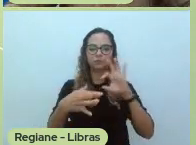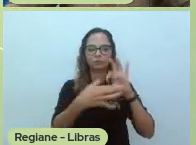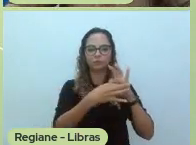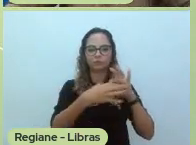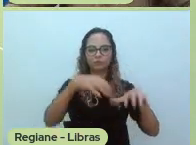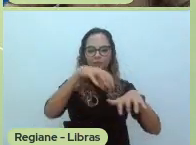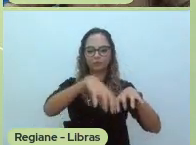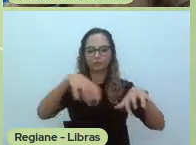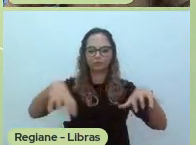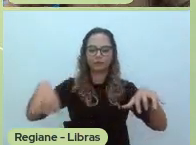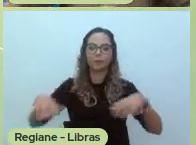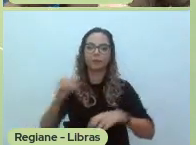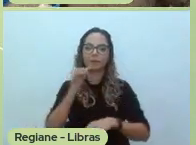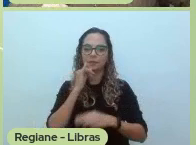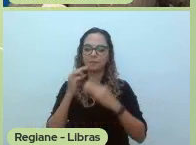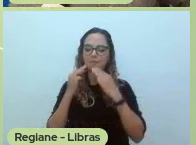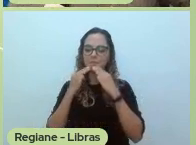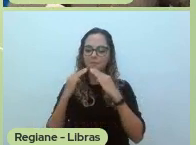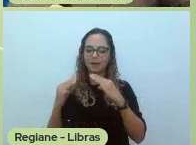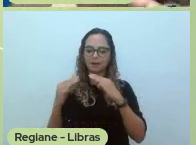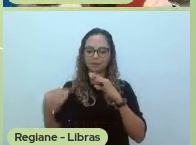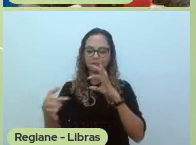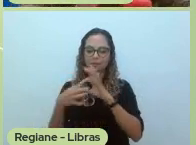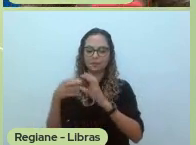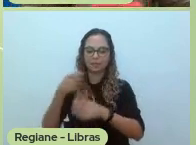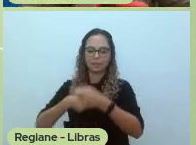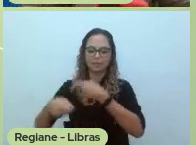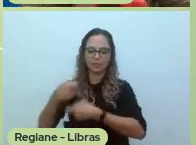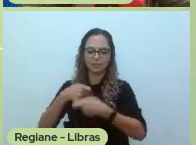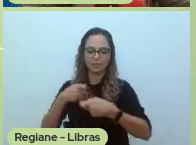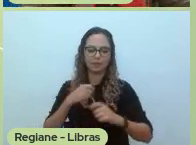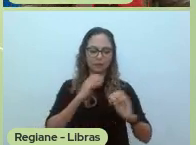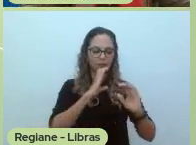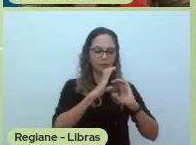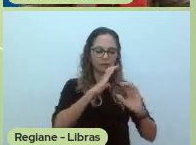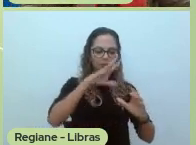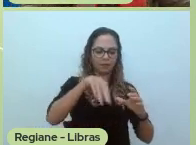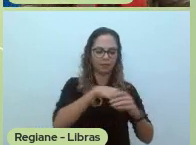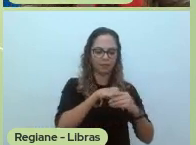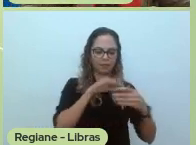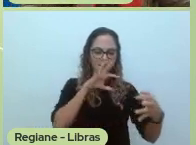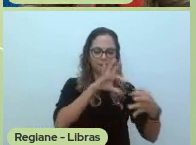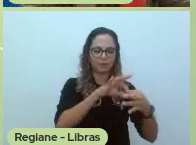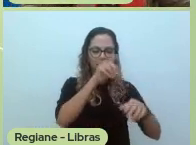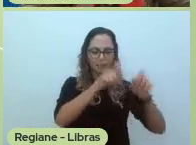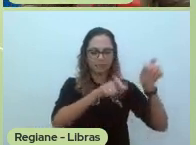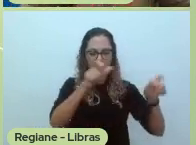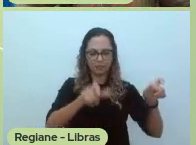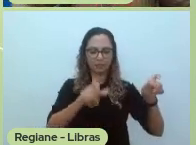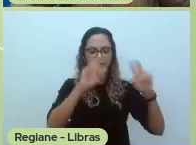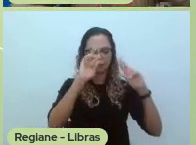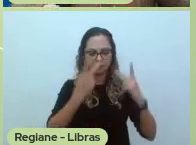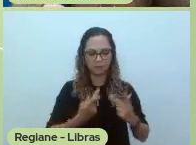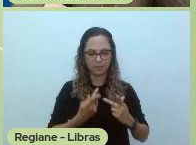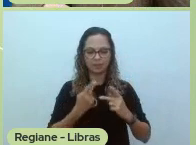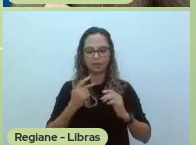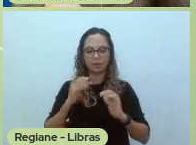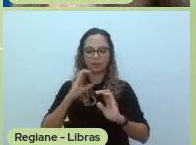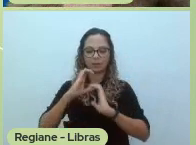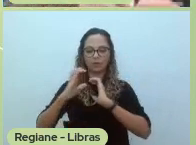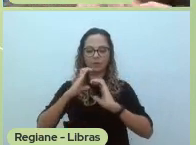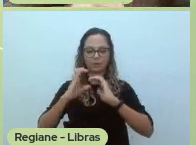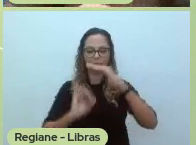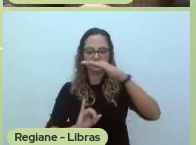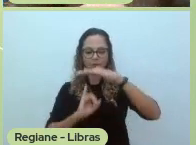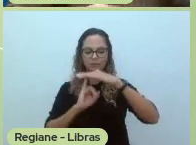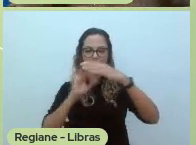o marketing está ligado ao negócio, a comunicação interna está ligada a pessoas, a comunicação institucional está ligada ao presidente. Então, a gente tem a comunicação